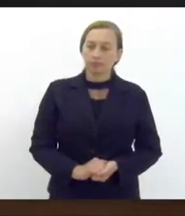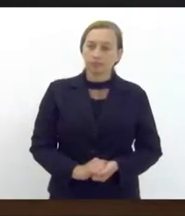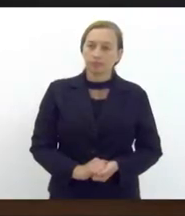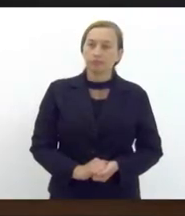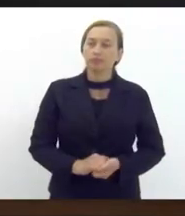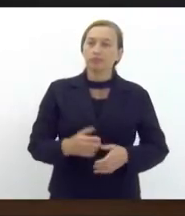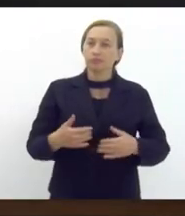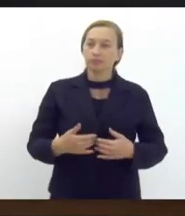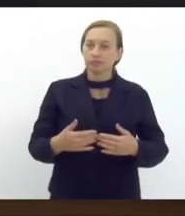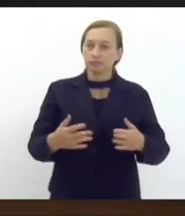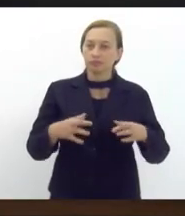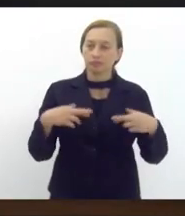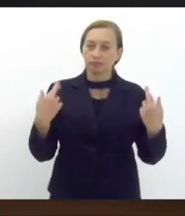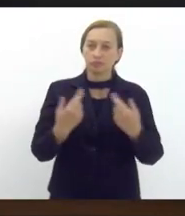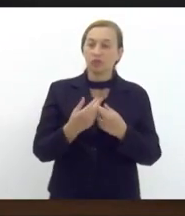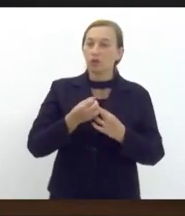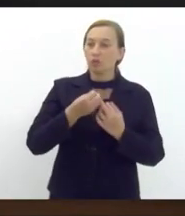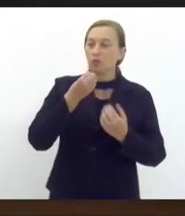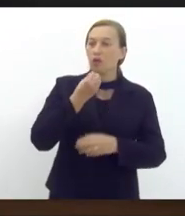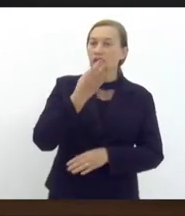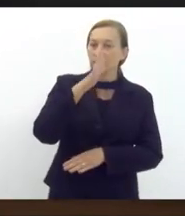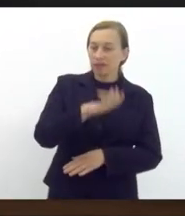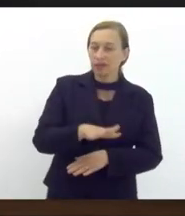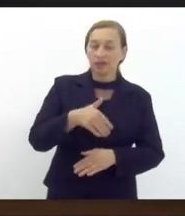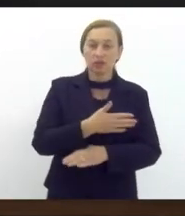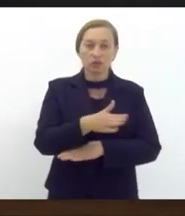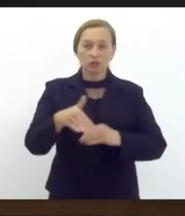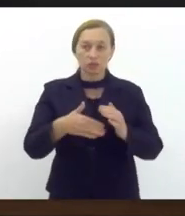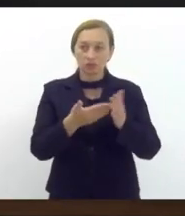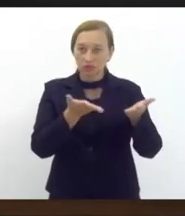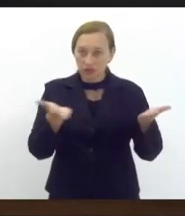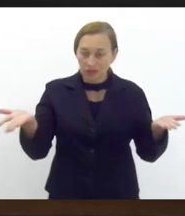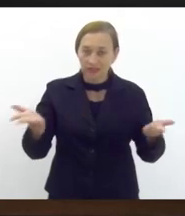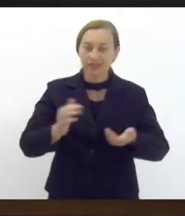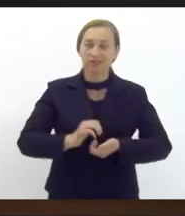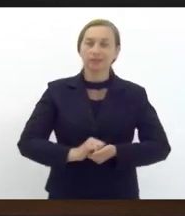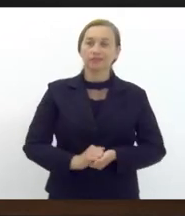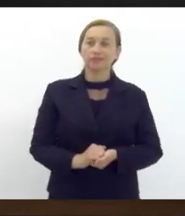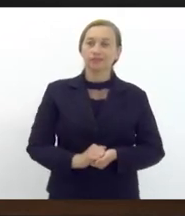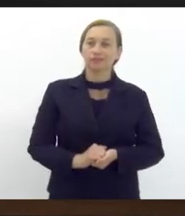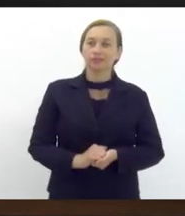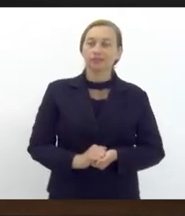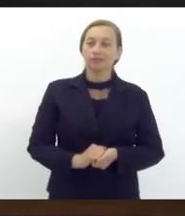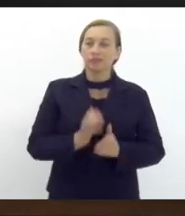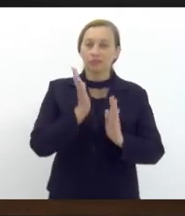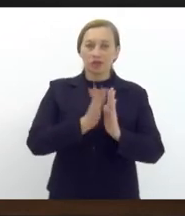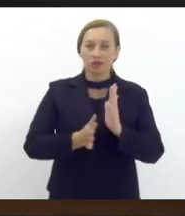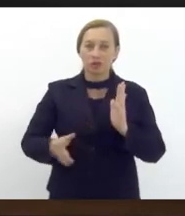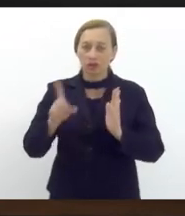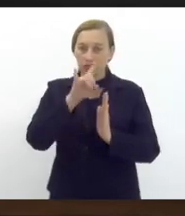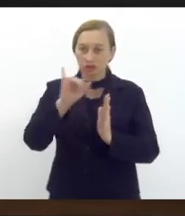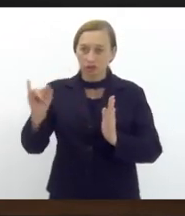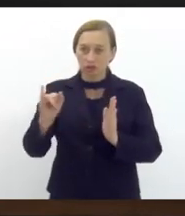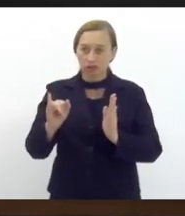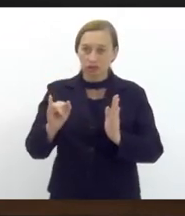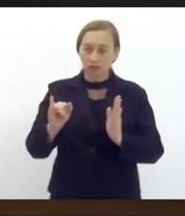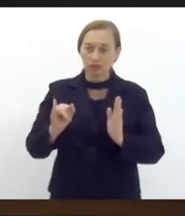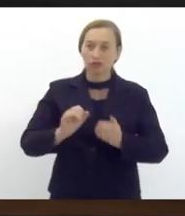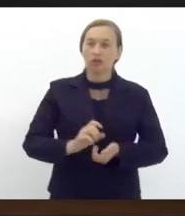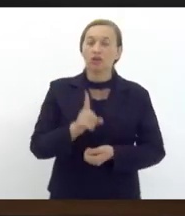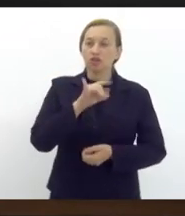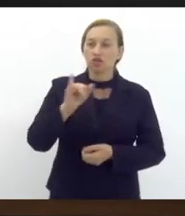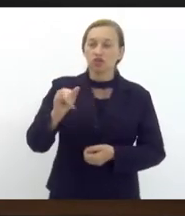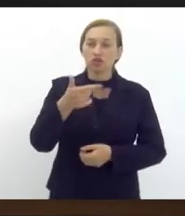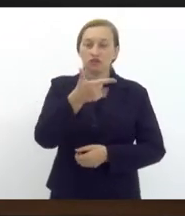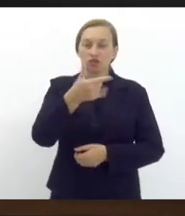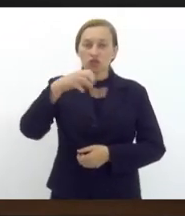está aberta a sessão Boa tarde a todos e todas passa a ser ordem do dia sessão extraordinária do